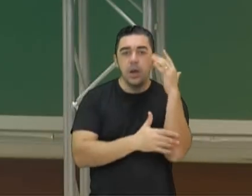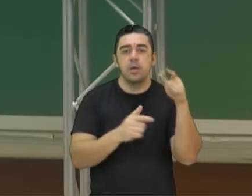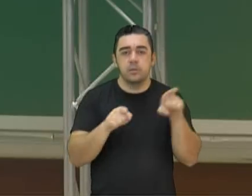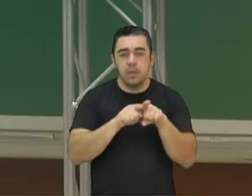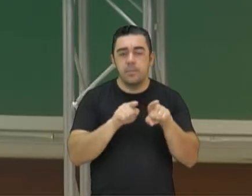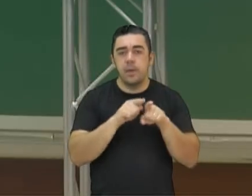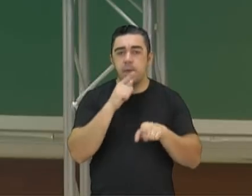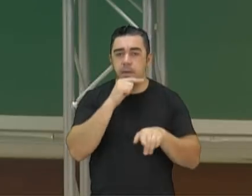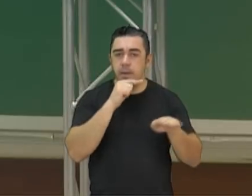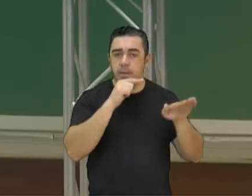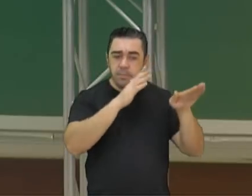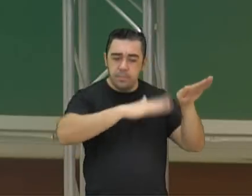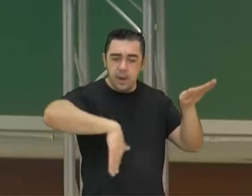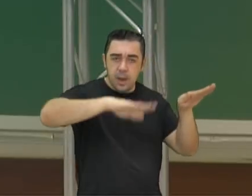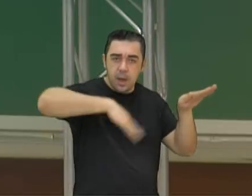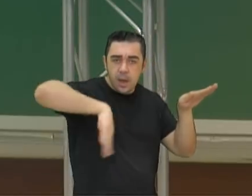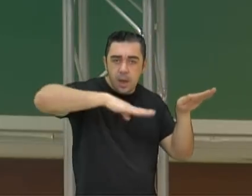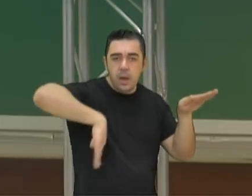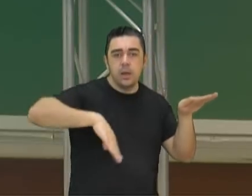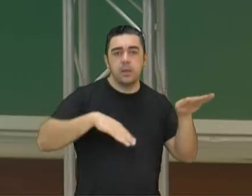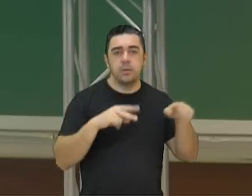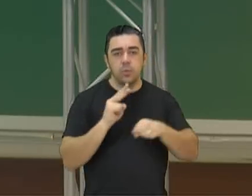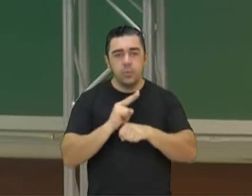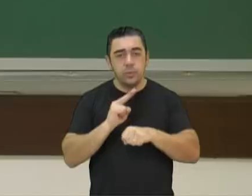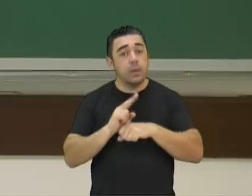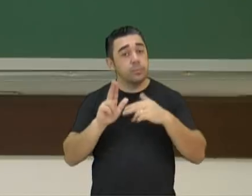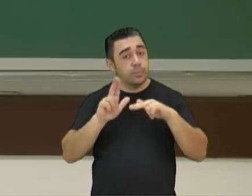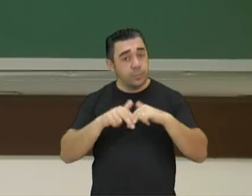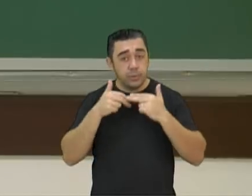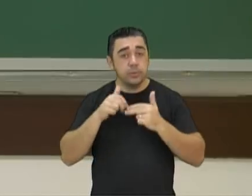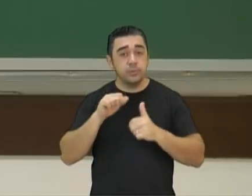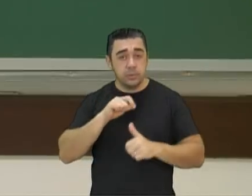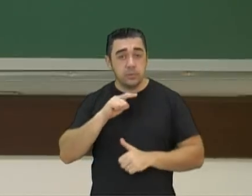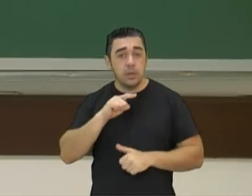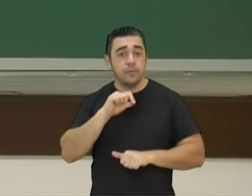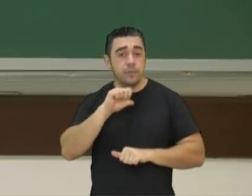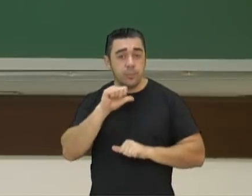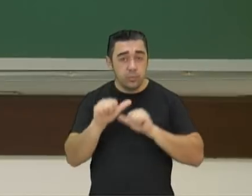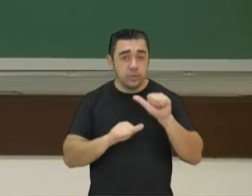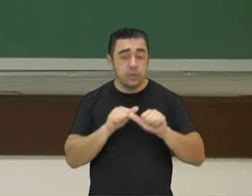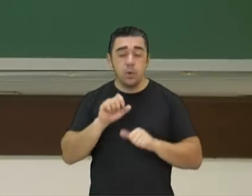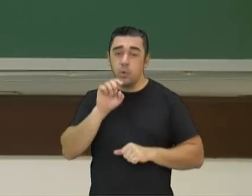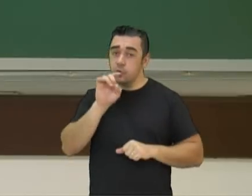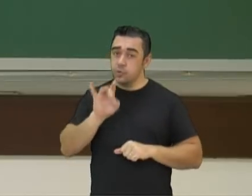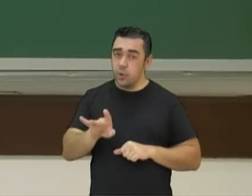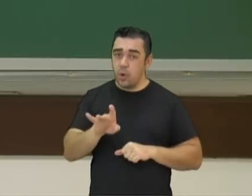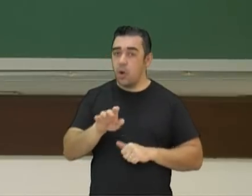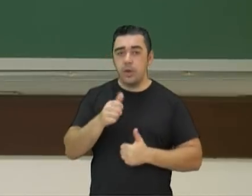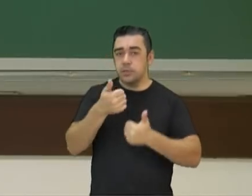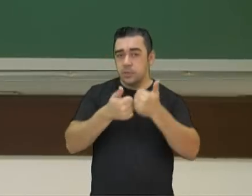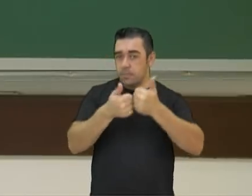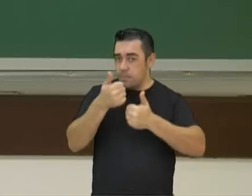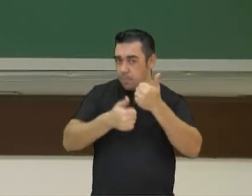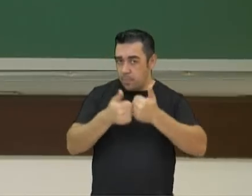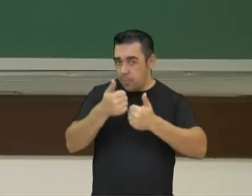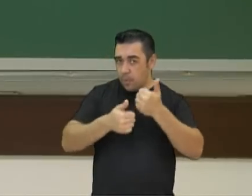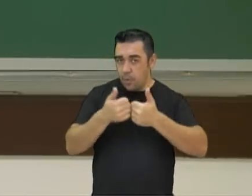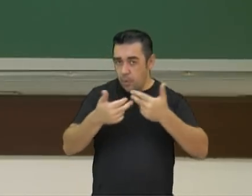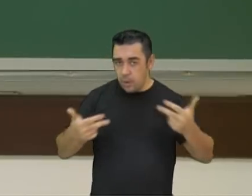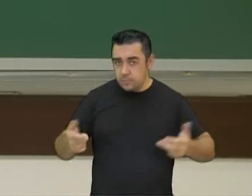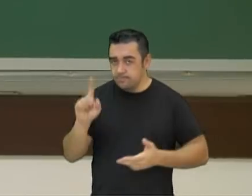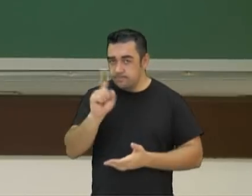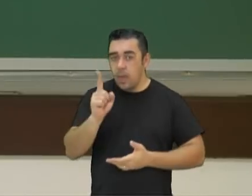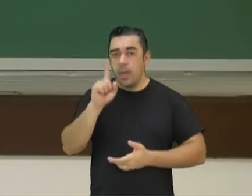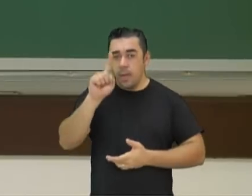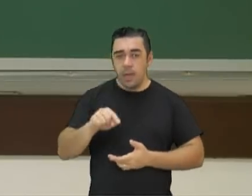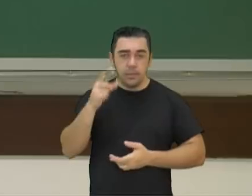das praias, né? Então, isso que é transformar um esporte, uma atividade esportiva, numa